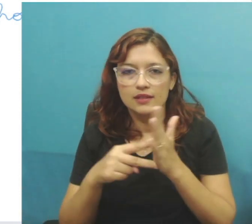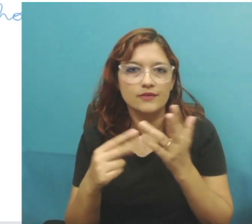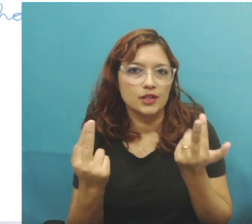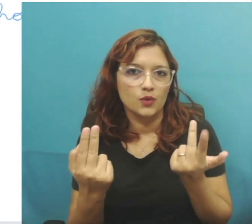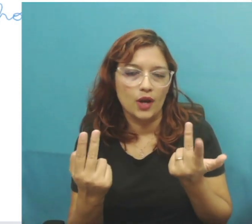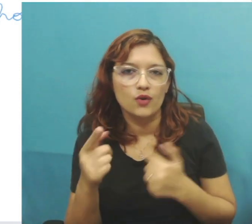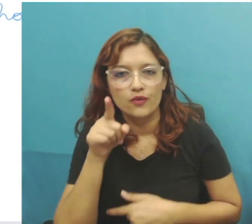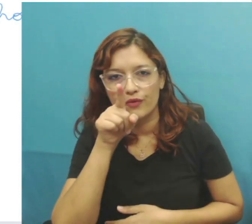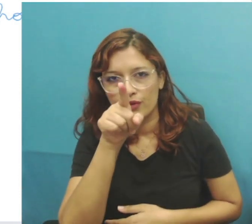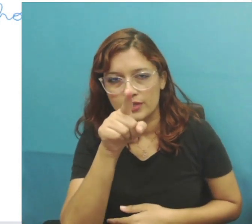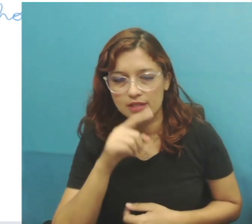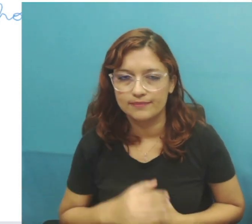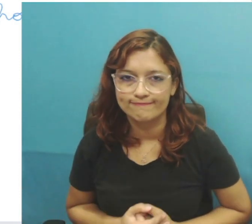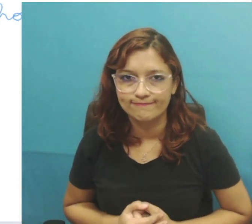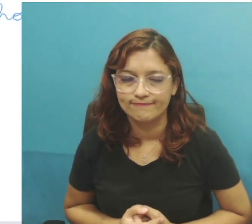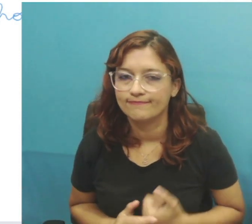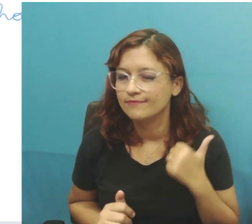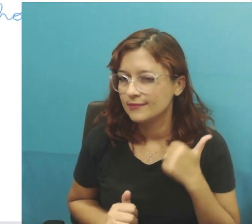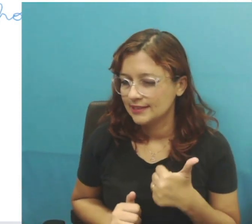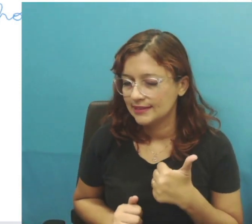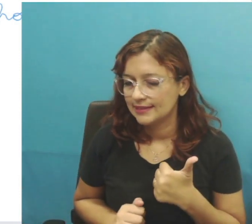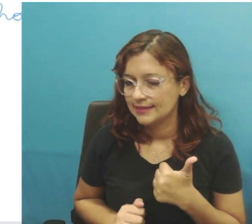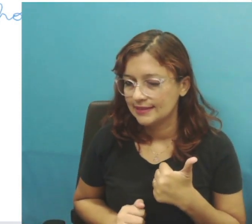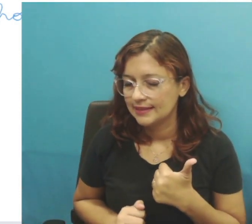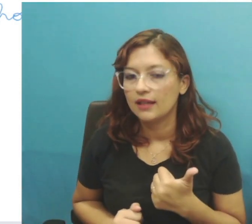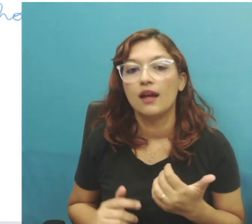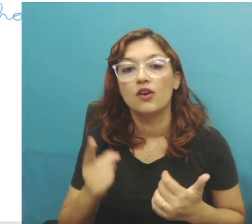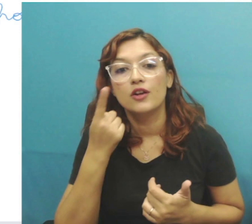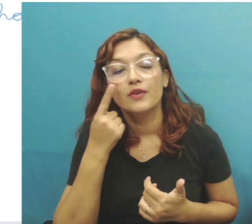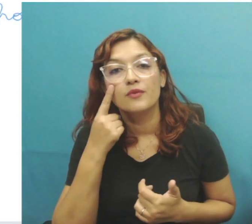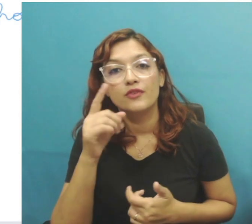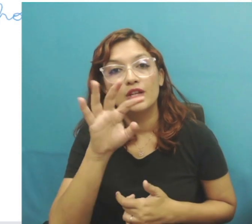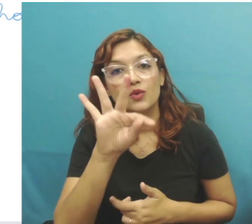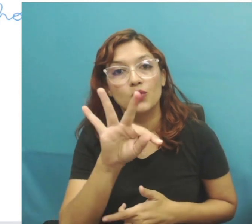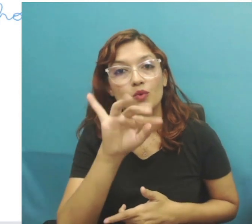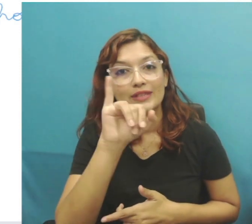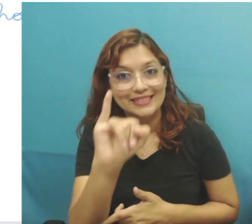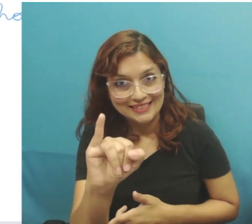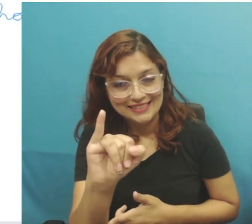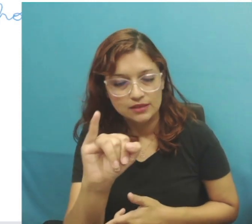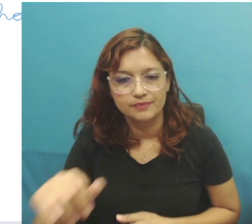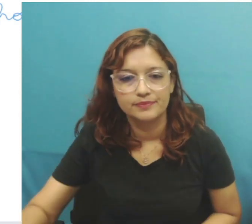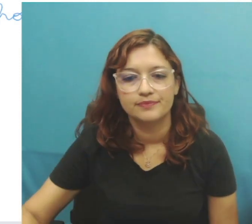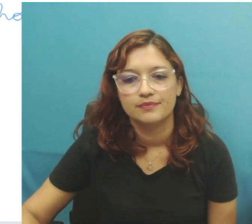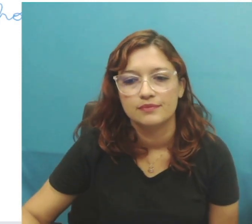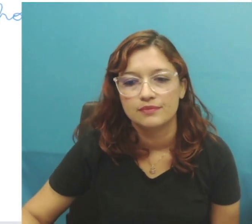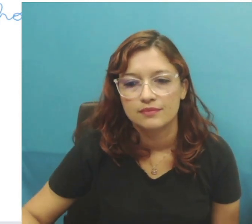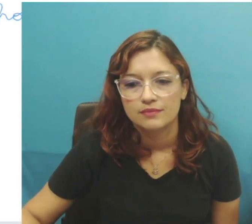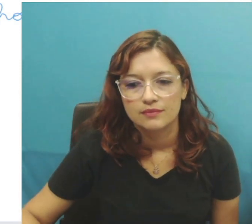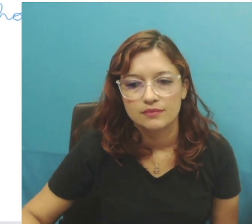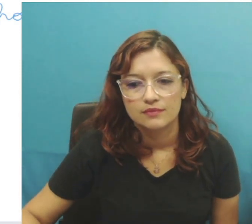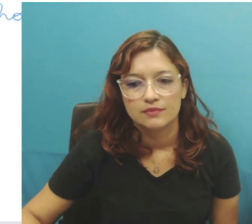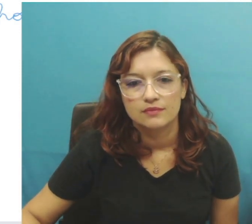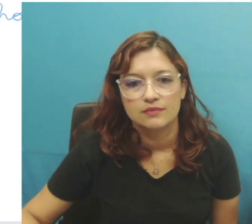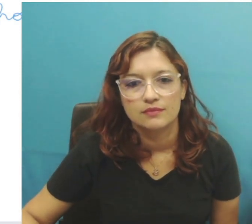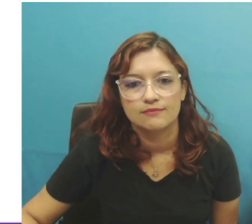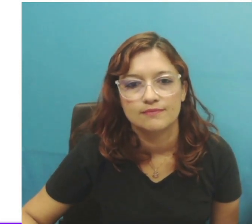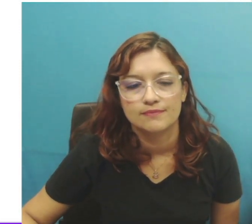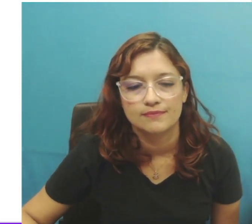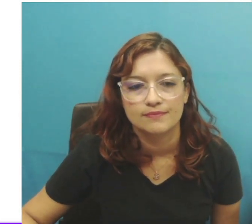Nesse caso eu usei o te porque tem o significado de você. Se refere a você. E o ti?